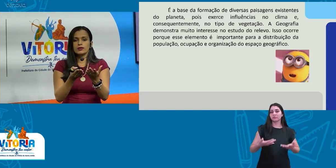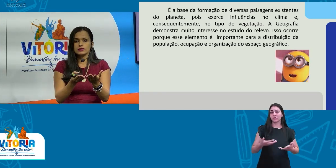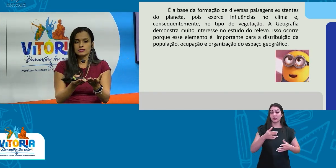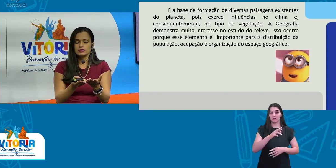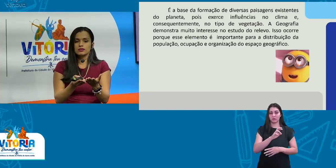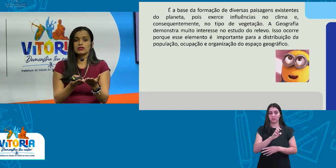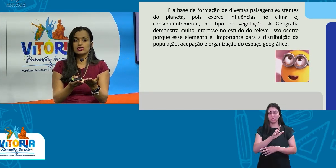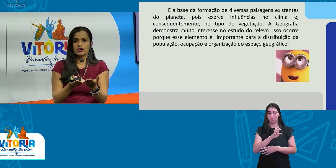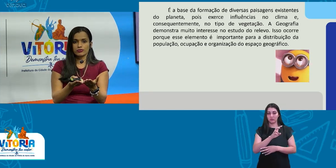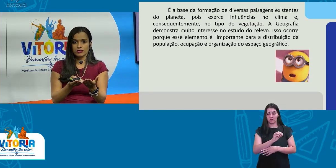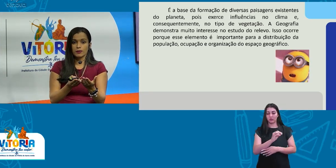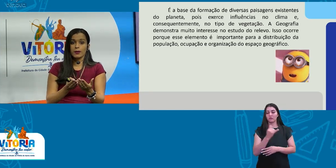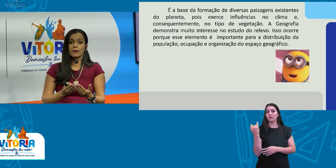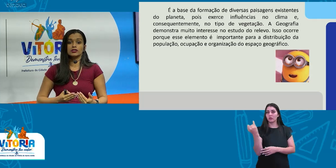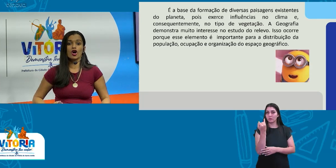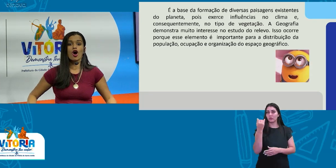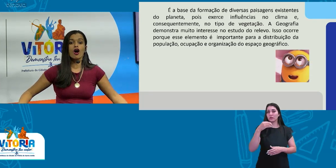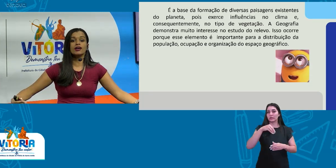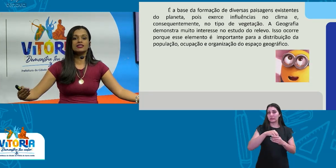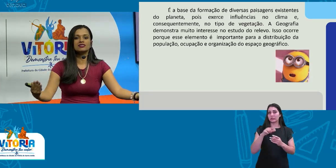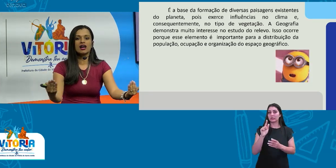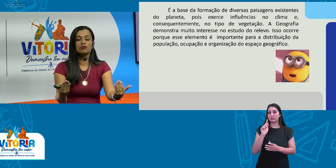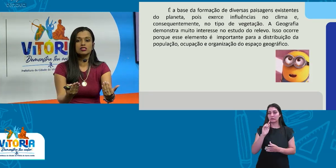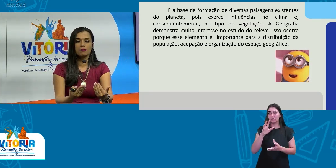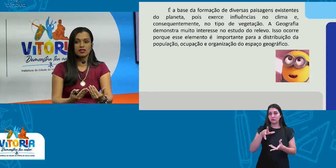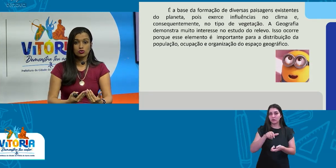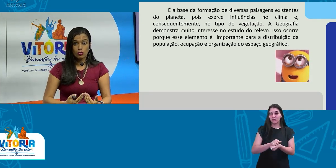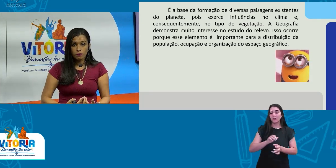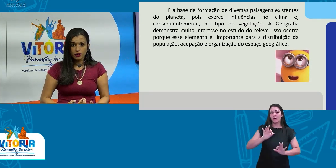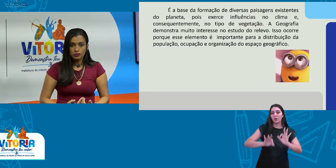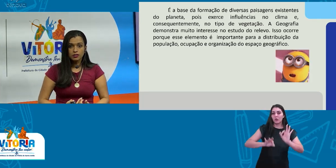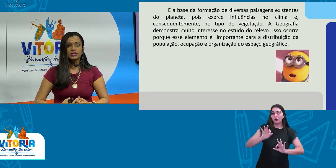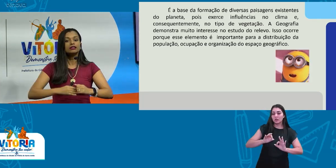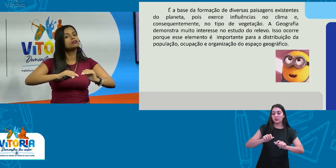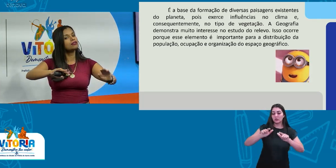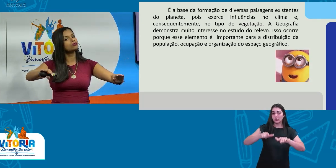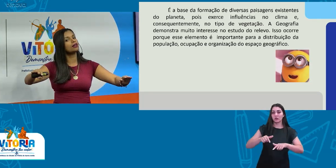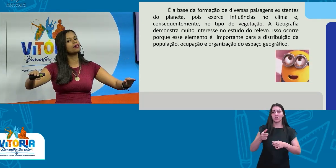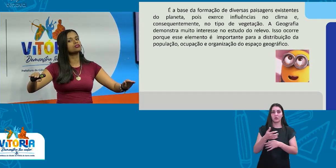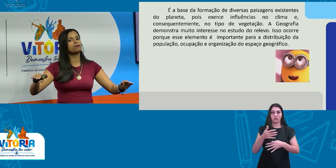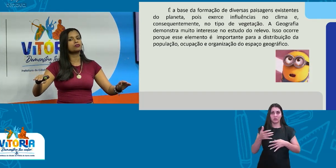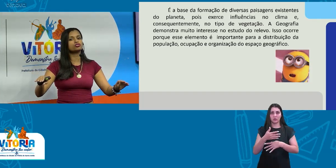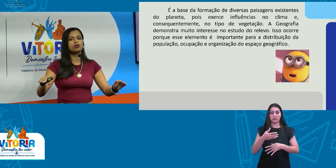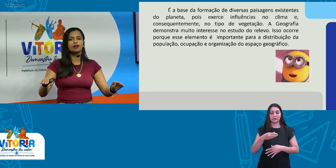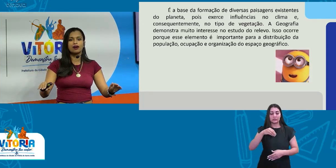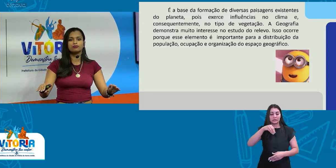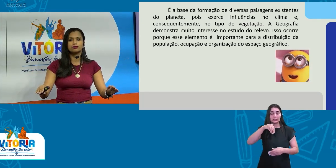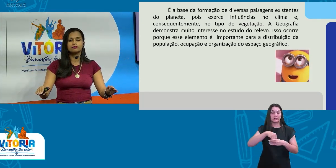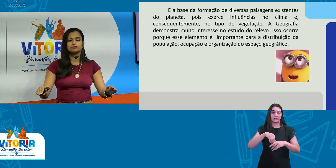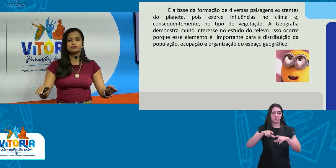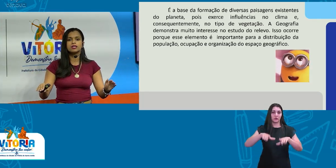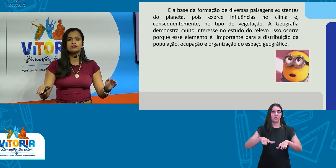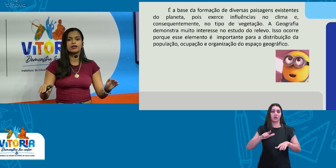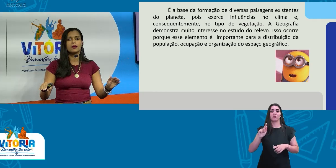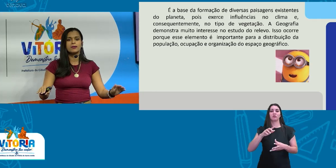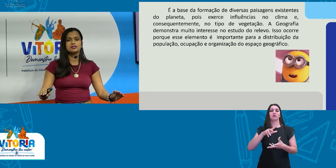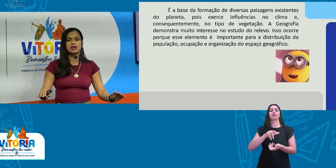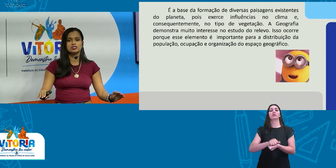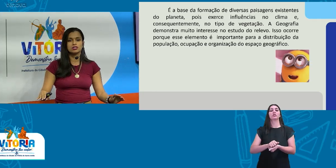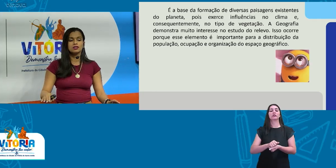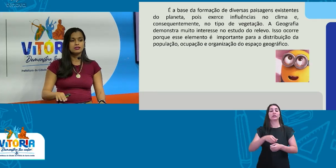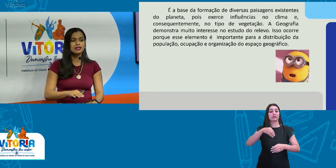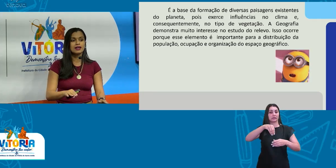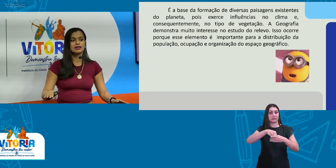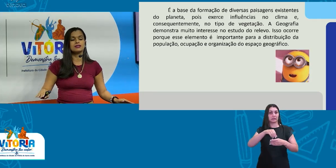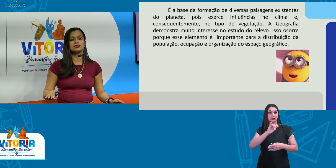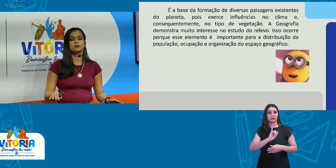relevo é importante dentro da geografia para poder organizar o espaço urbano dentro daquele espaço geográfico, dentro daquela